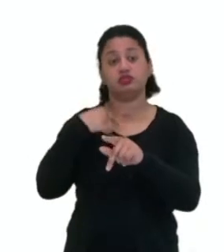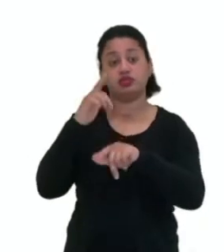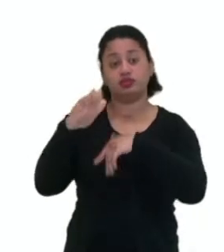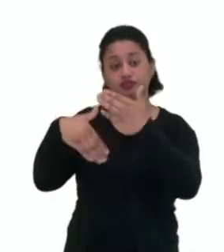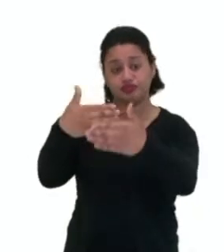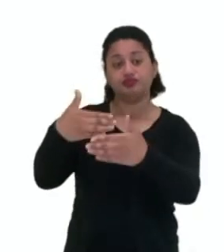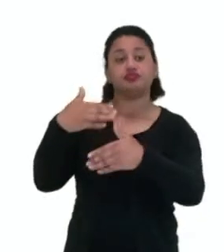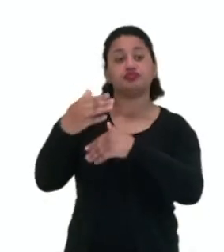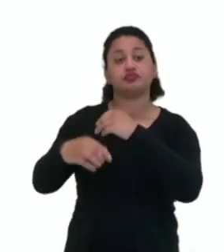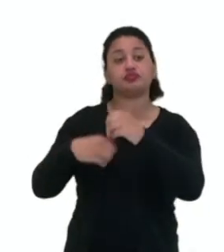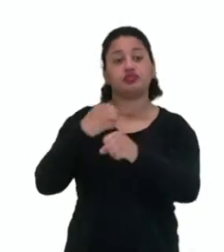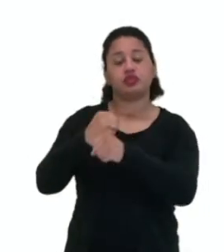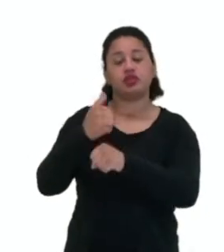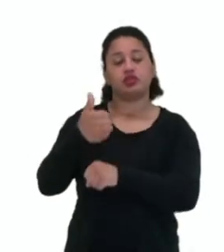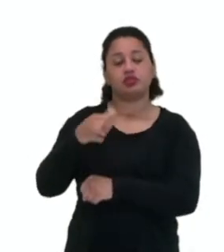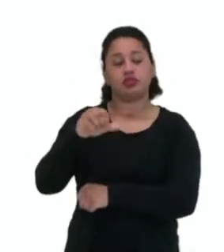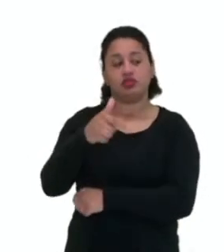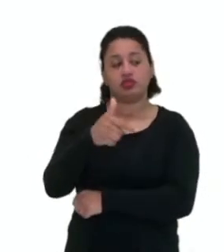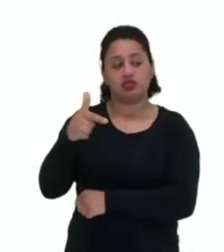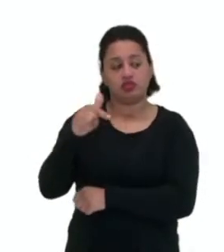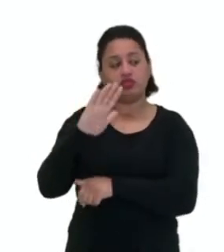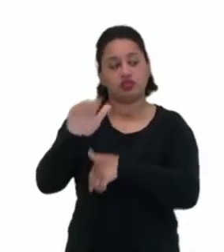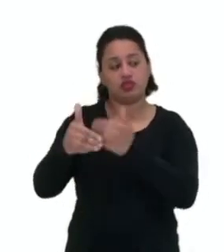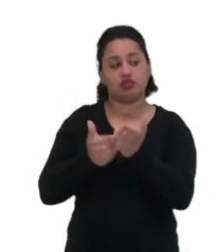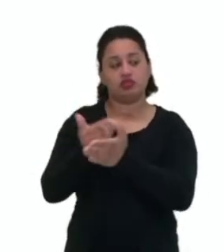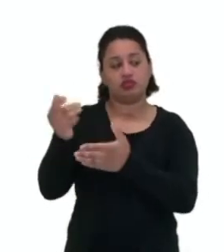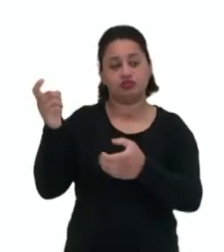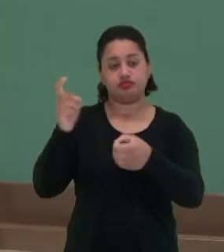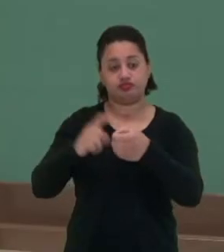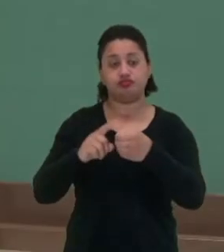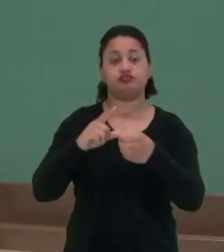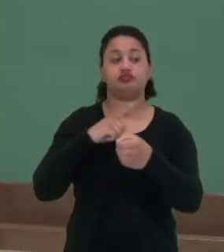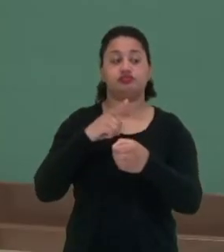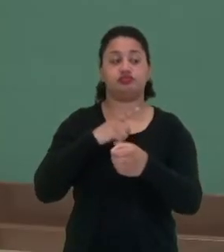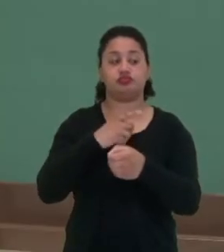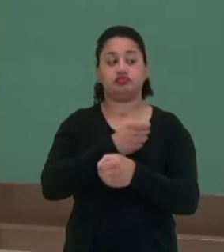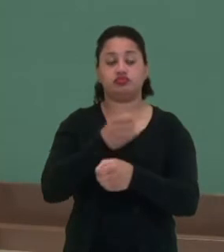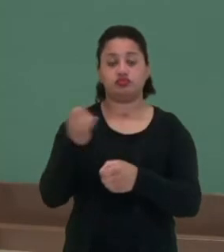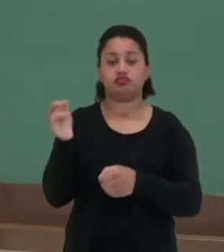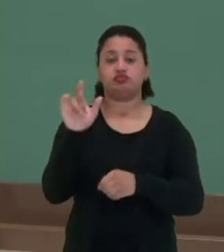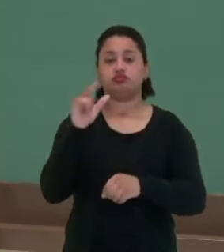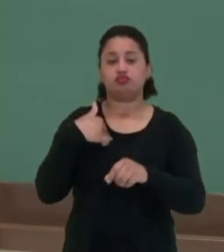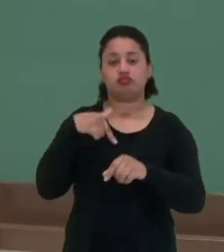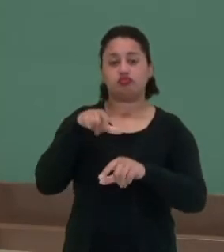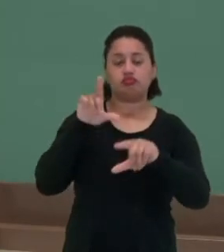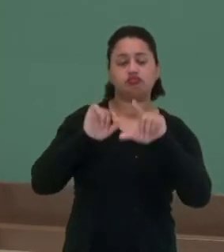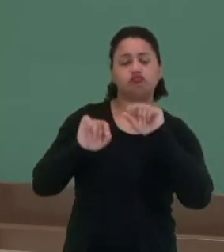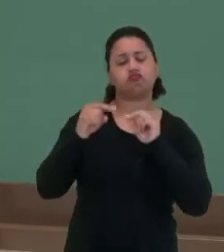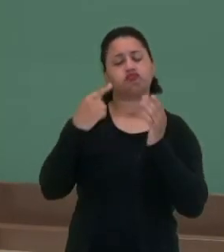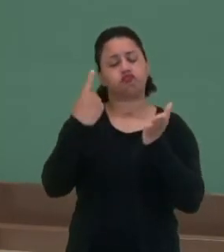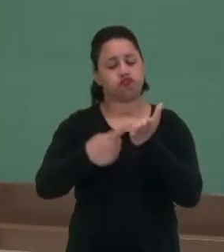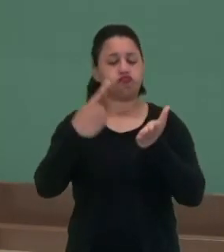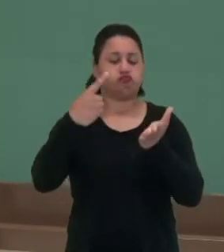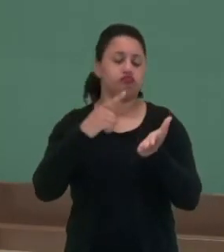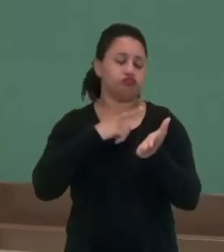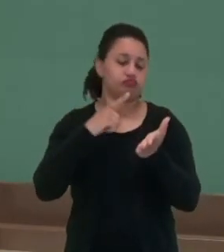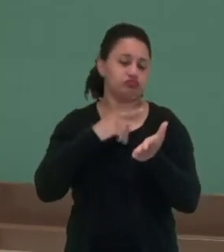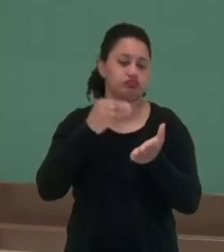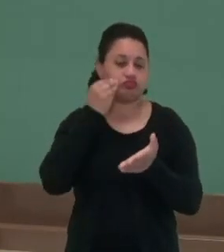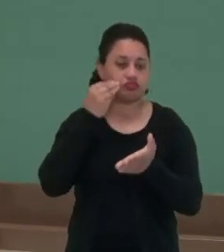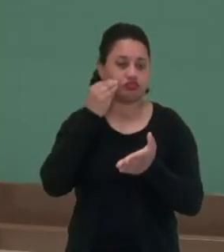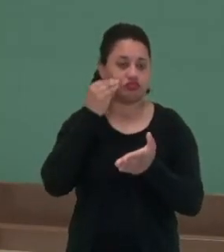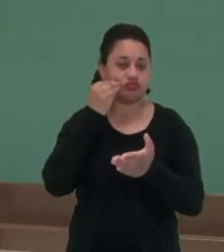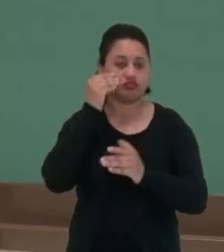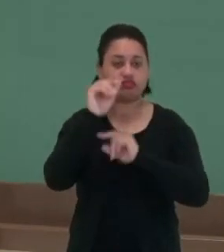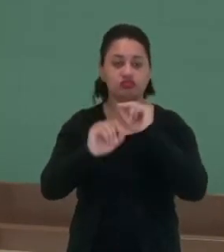país a partir de 1922. Então houveram algumas decisões, alguns acordos que tentaram